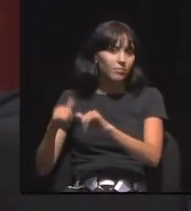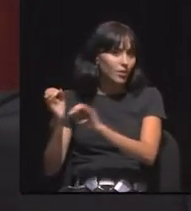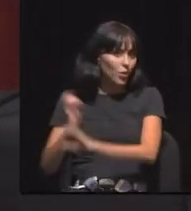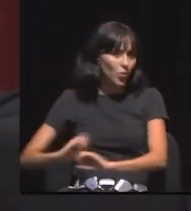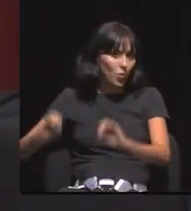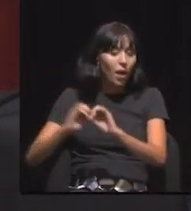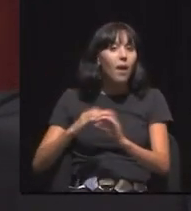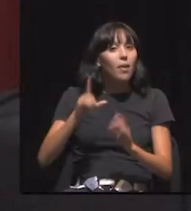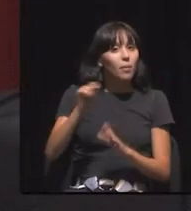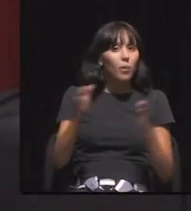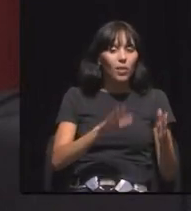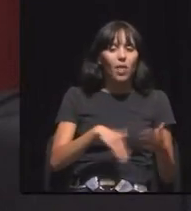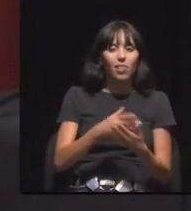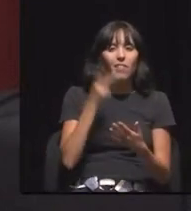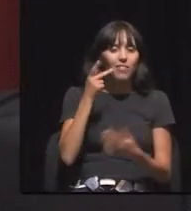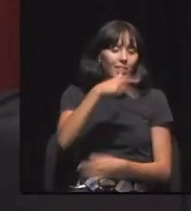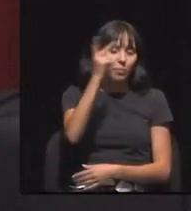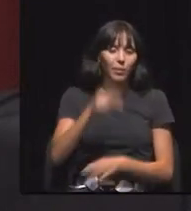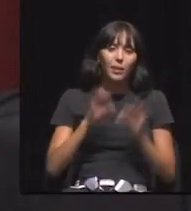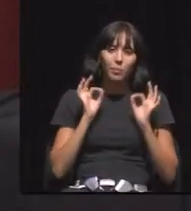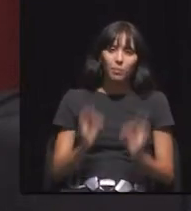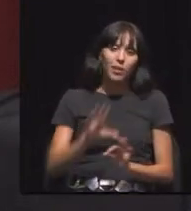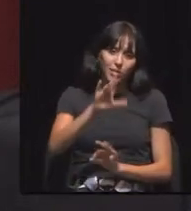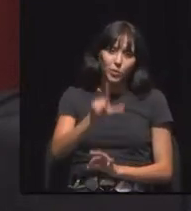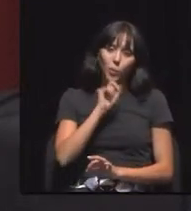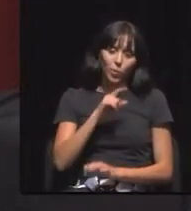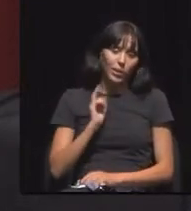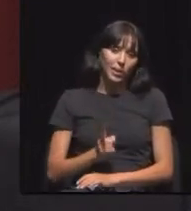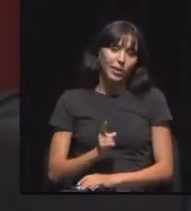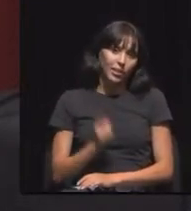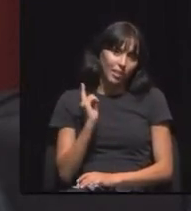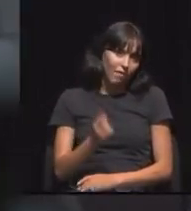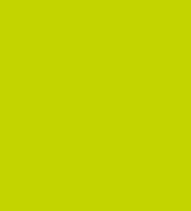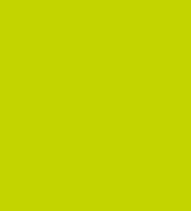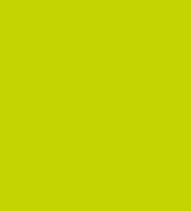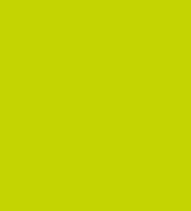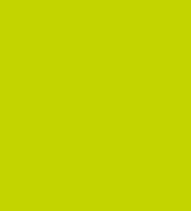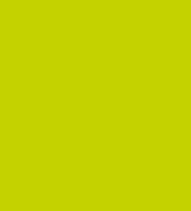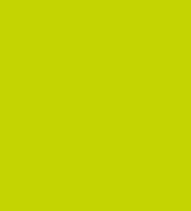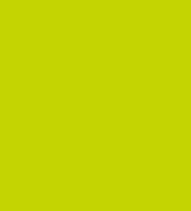frágeis e que garante vida plena. E Lisboa pode e deve ser essa cidade. Obrigada.